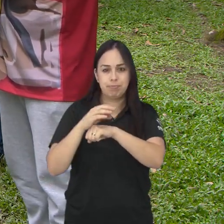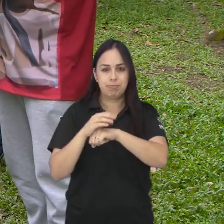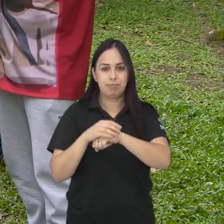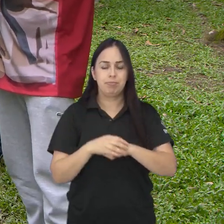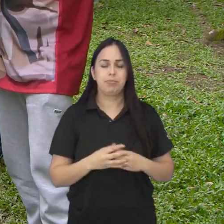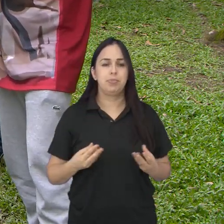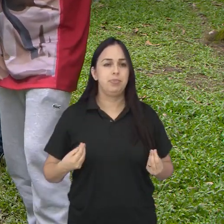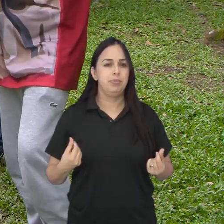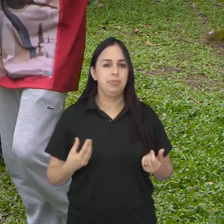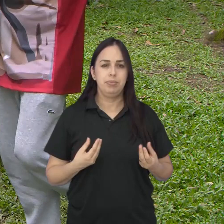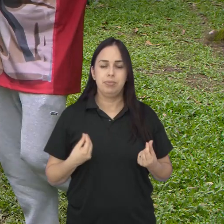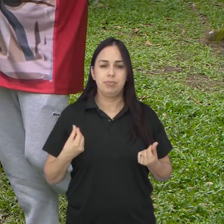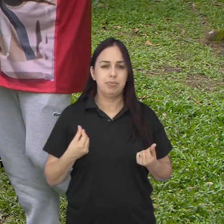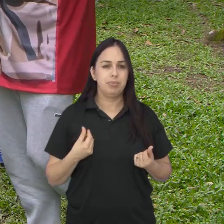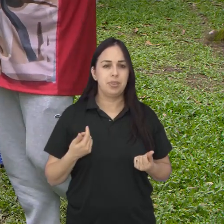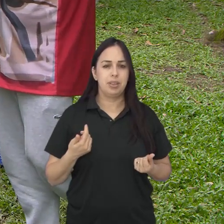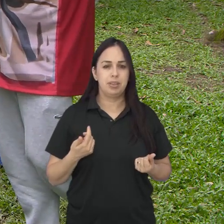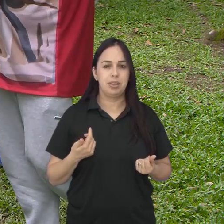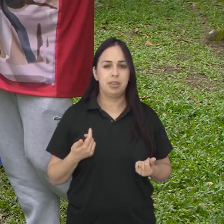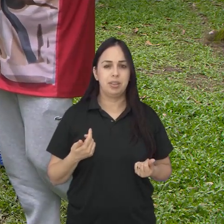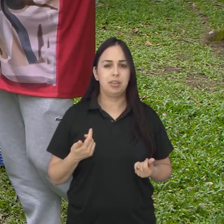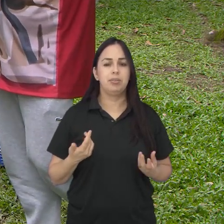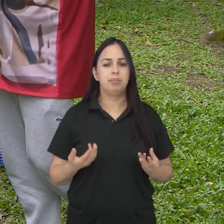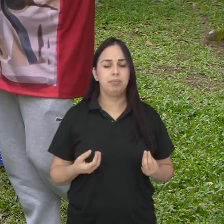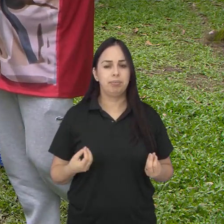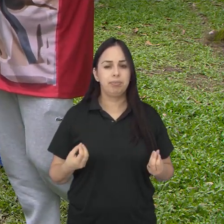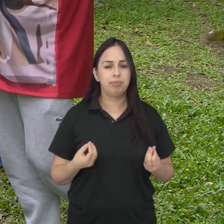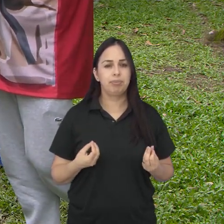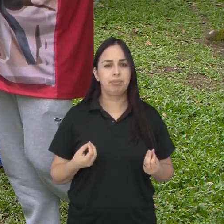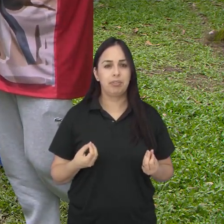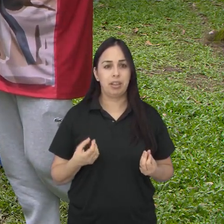conseguiu assim pegar, vamos